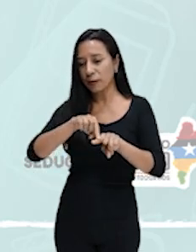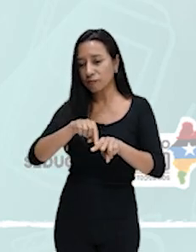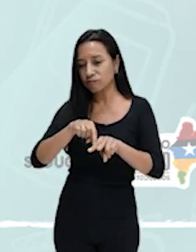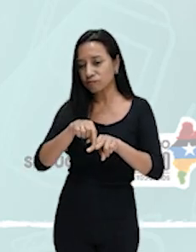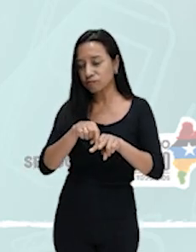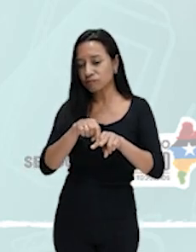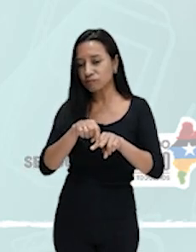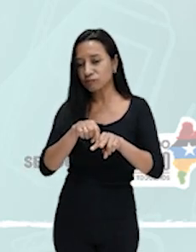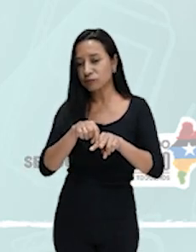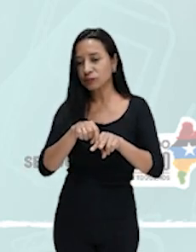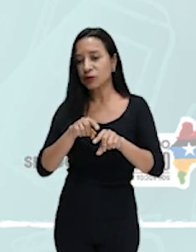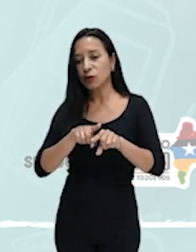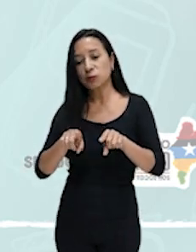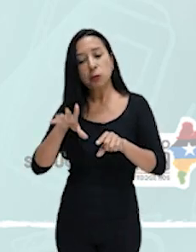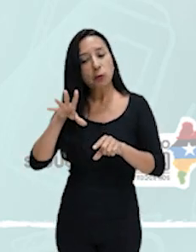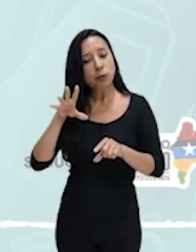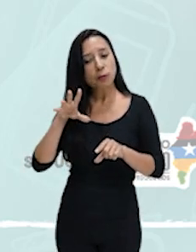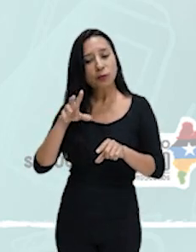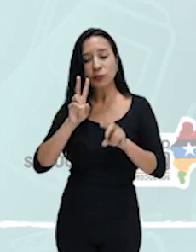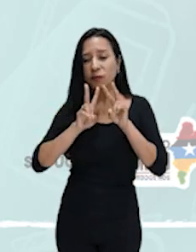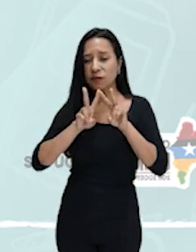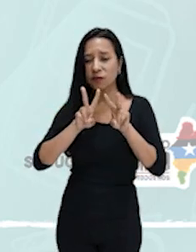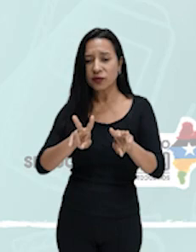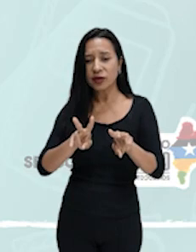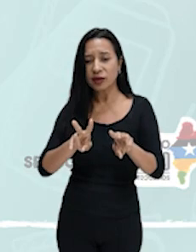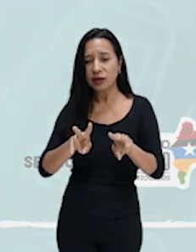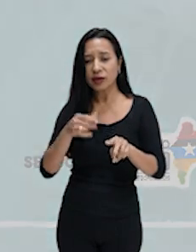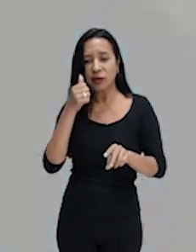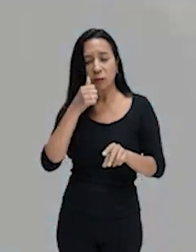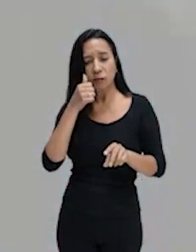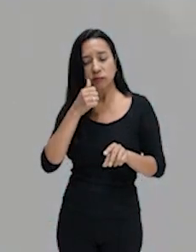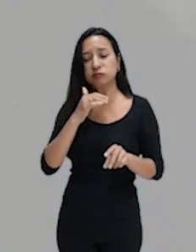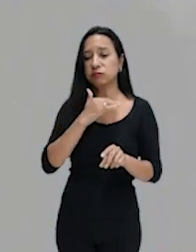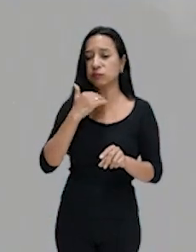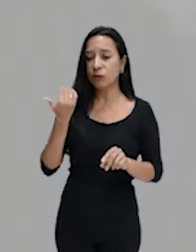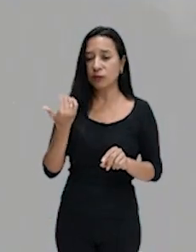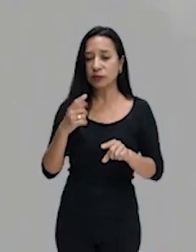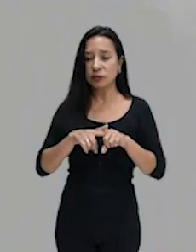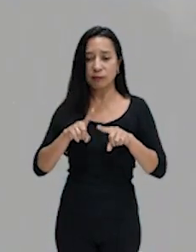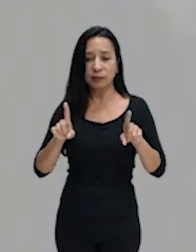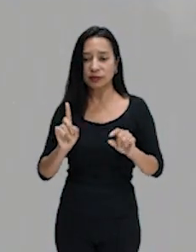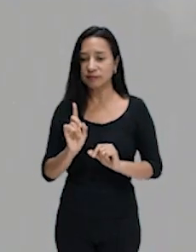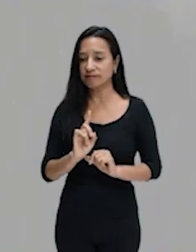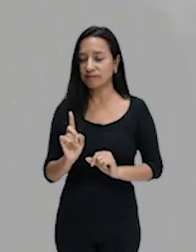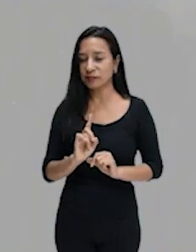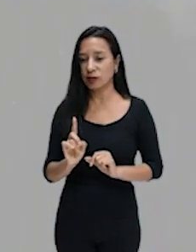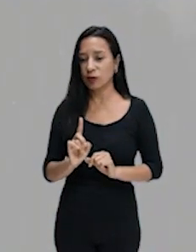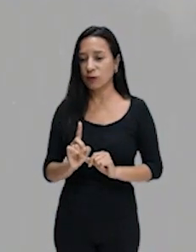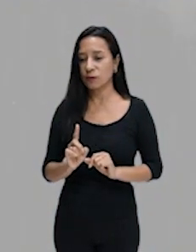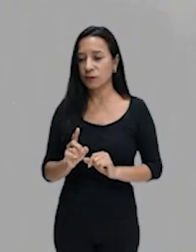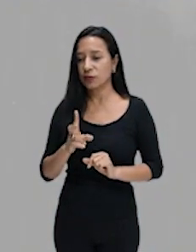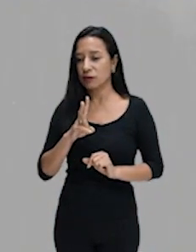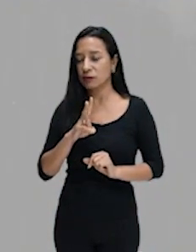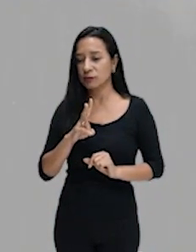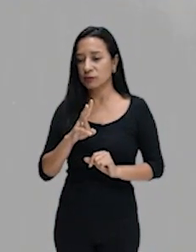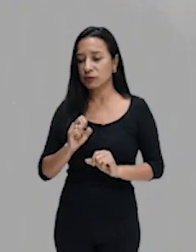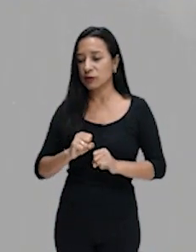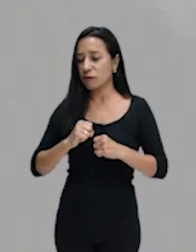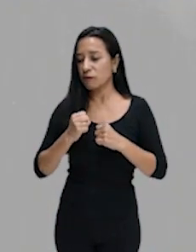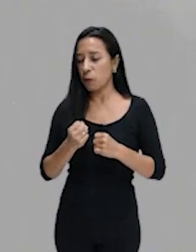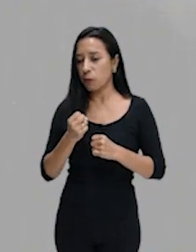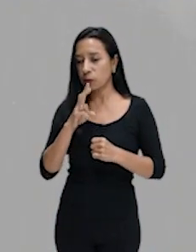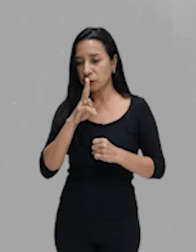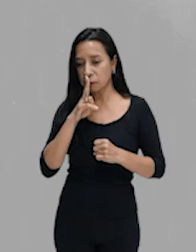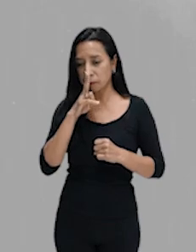esquerdo. Só de ouvir isso aí, vocês devem imaginar, meu Deus, a mulher estava morta, né? Mas não, ela não estava, ela tinha força de vontade de